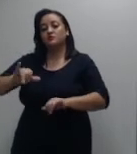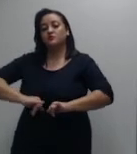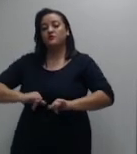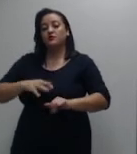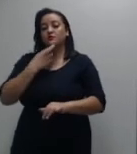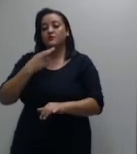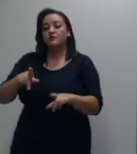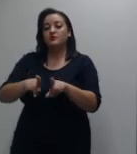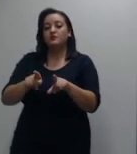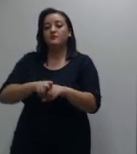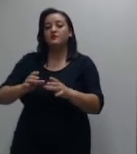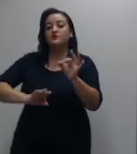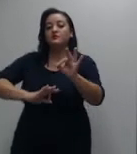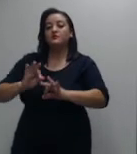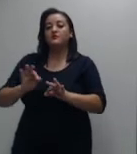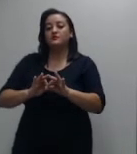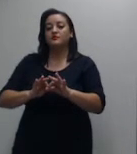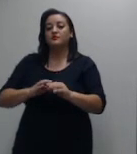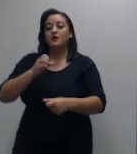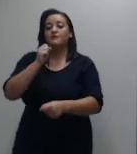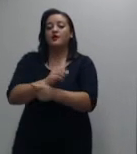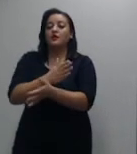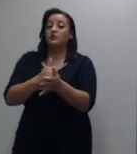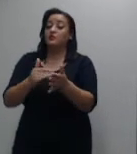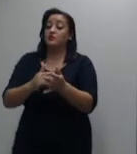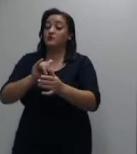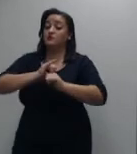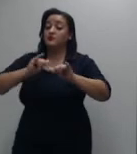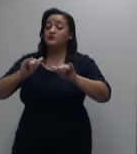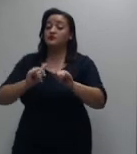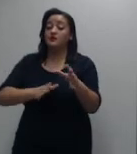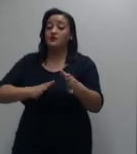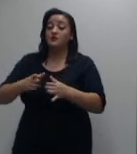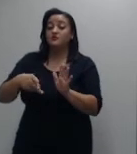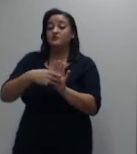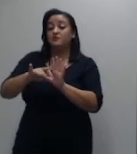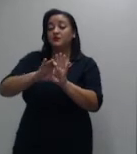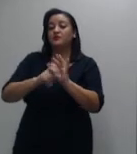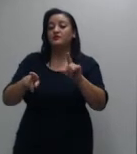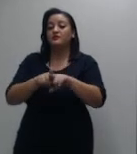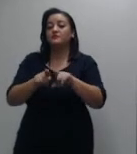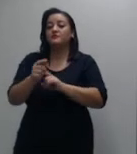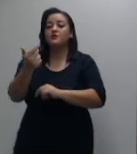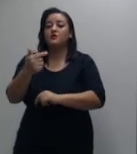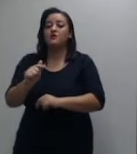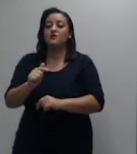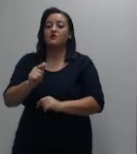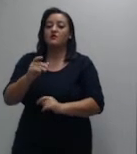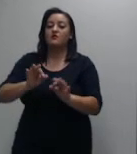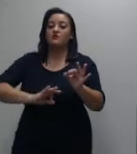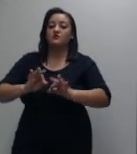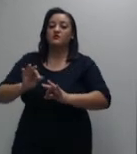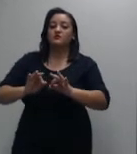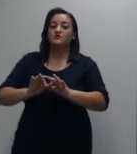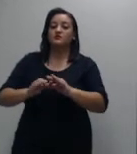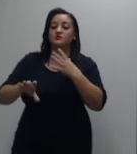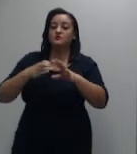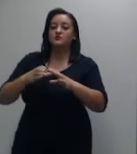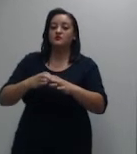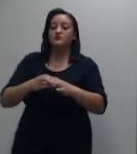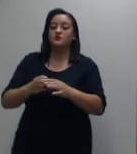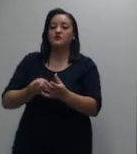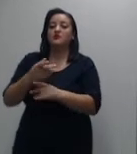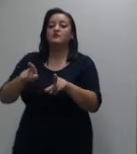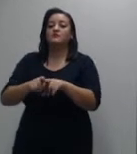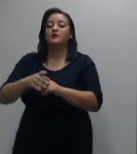da ordem de congelamento proferida em sede de medida cautelar e em outras vozes interlocutórias emergentes e